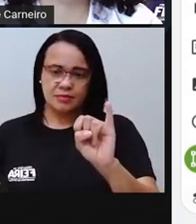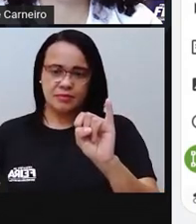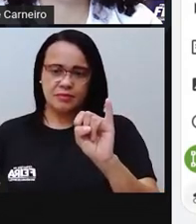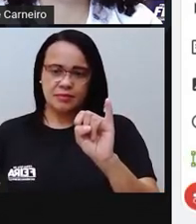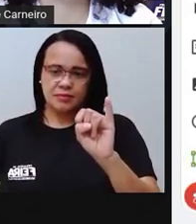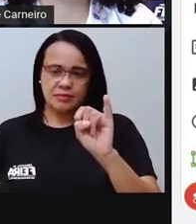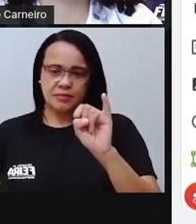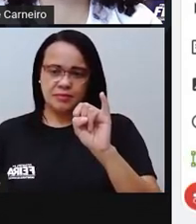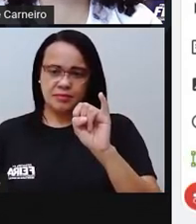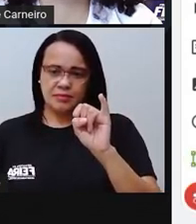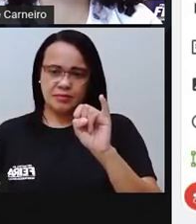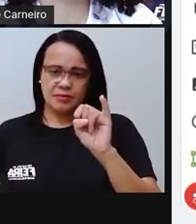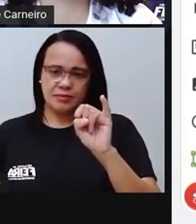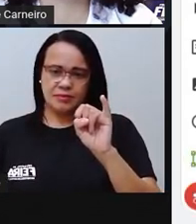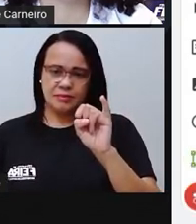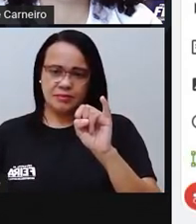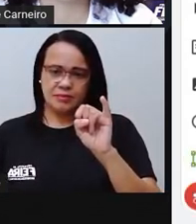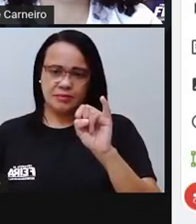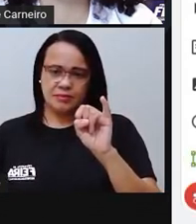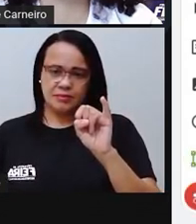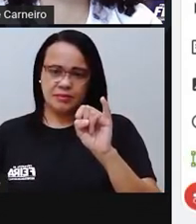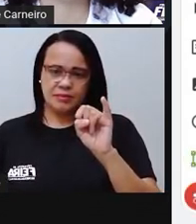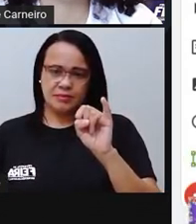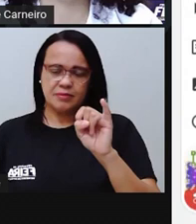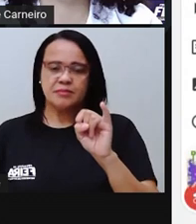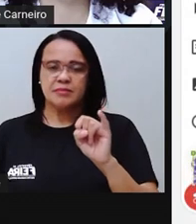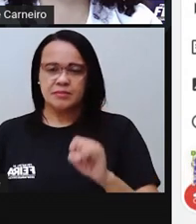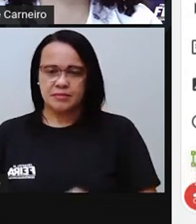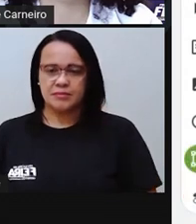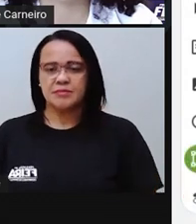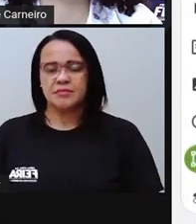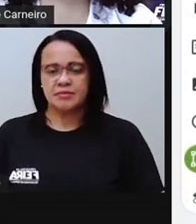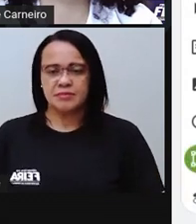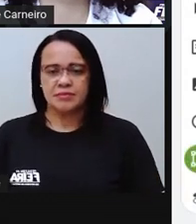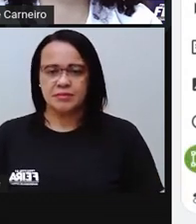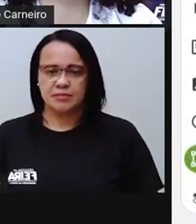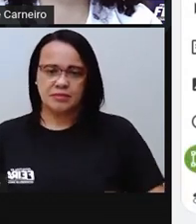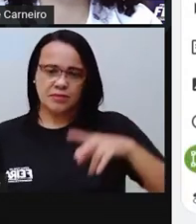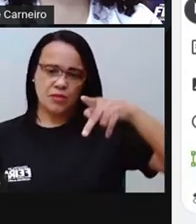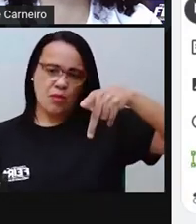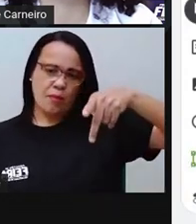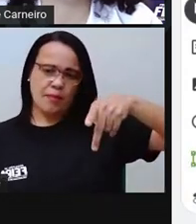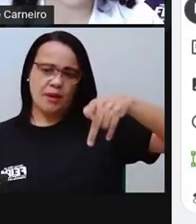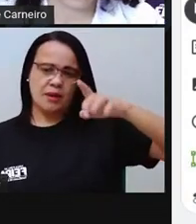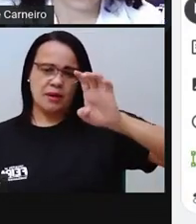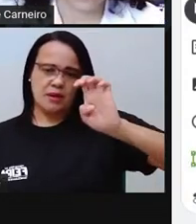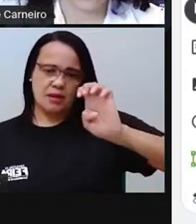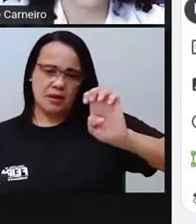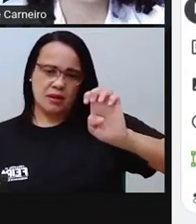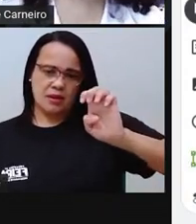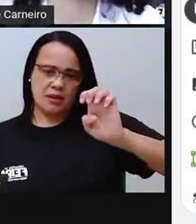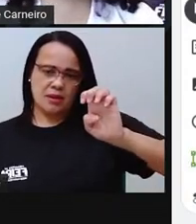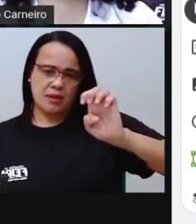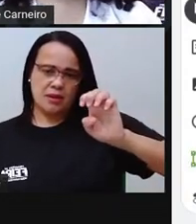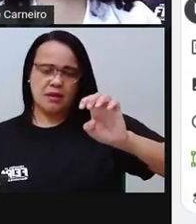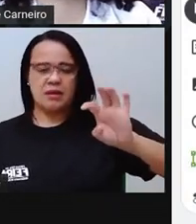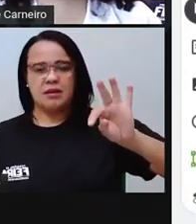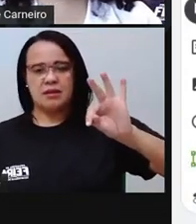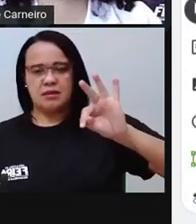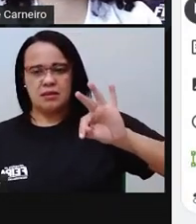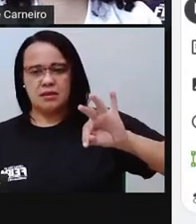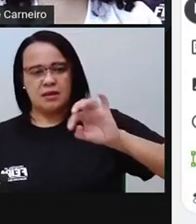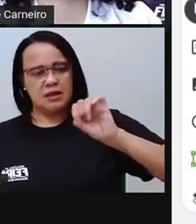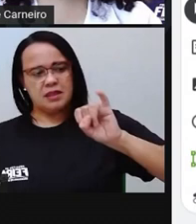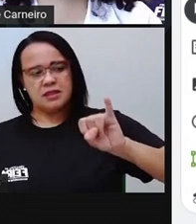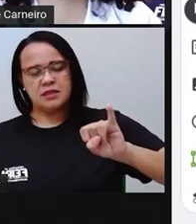aqui, ó, no T junto com o I. Então, eu vou colocar o ti aqui, ó. Ti.